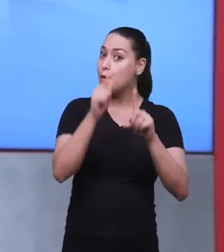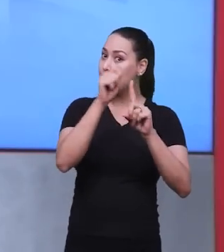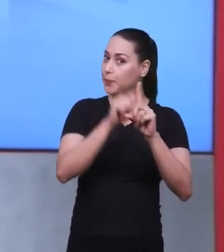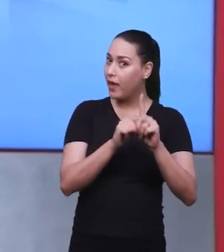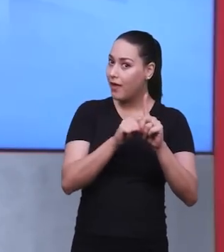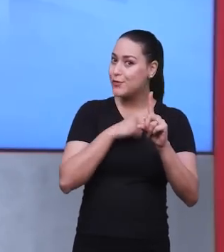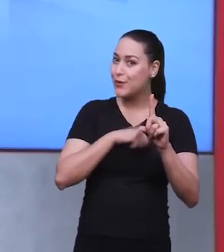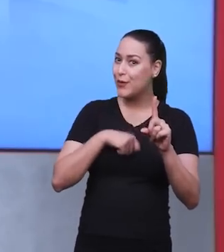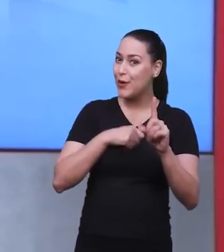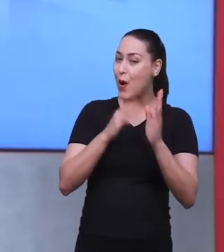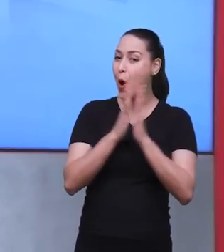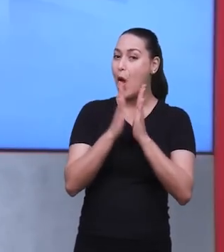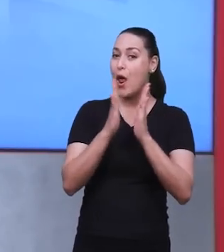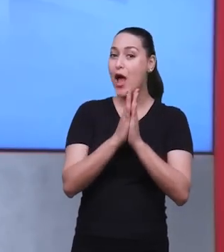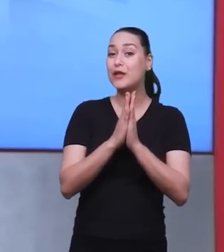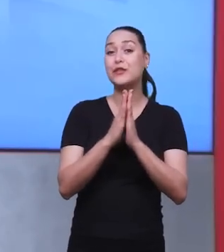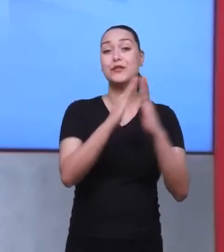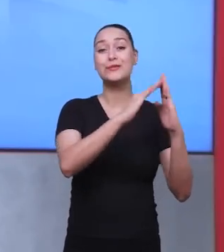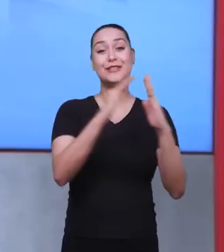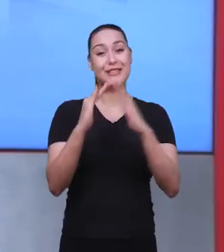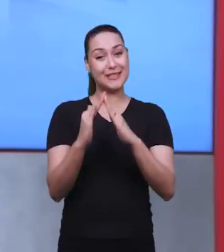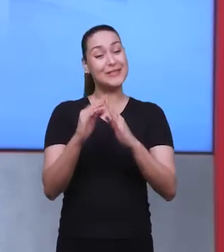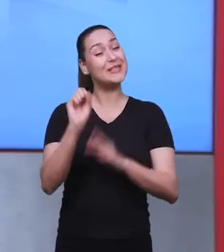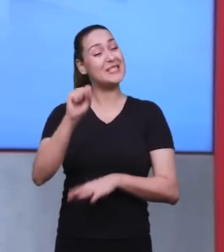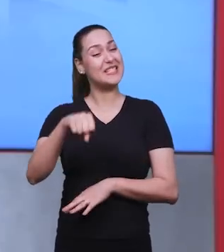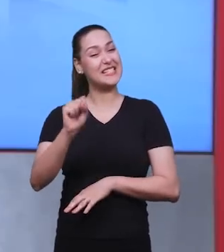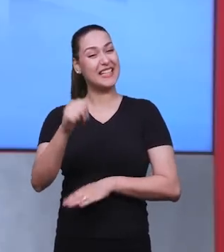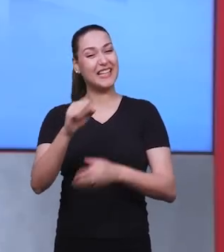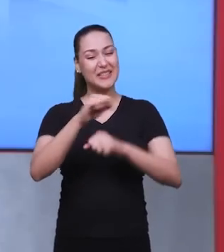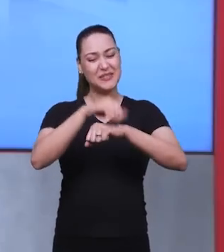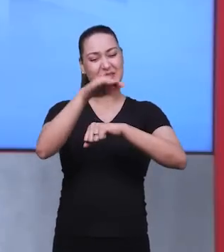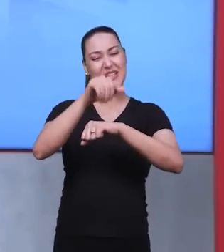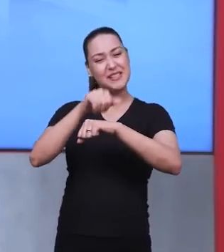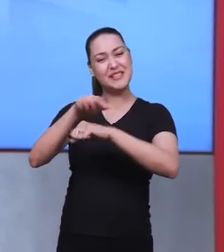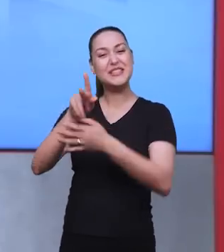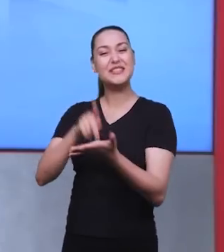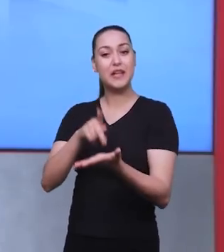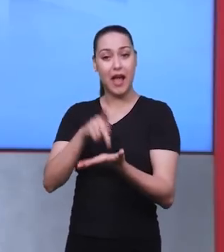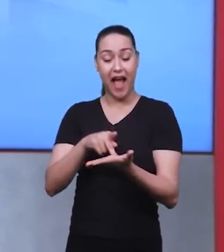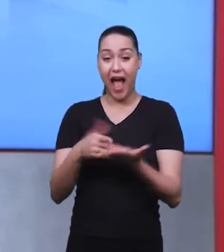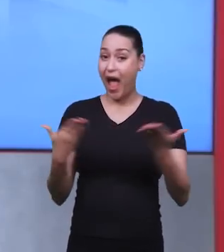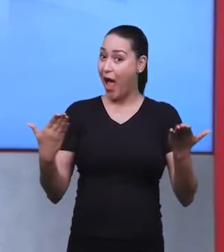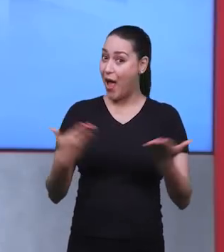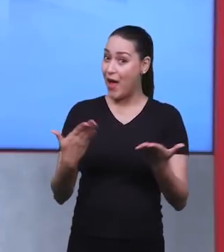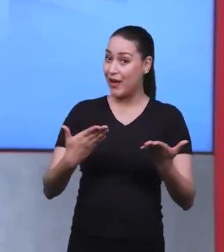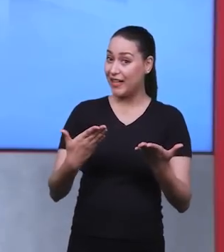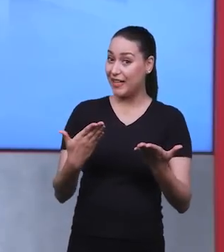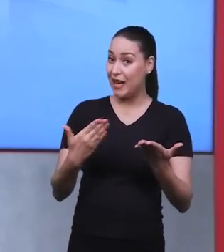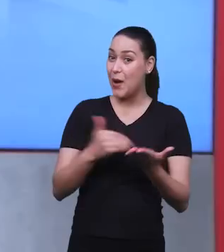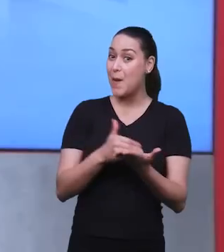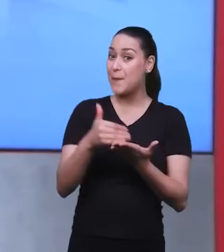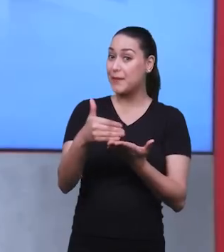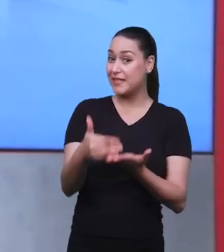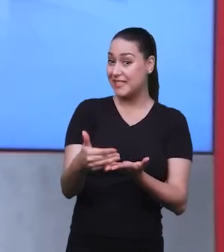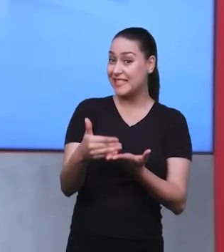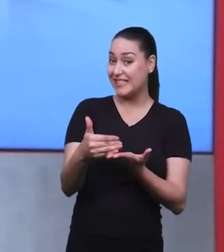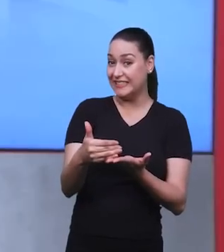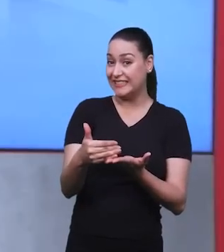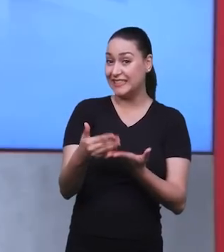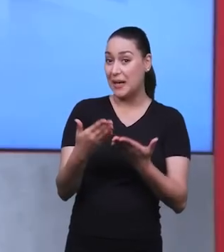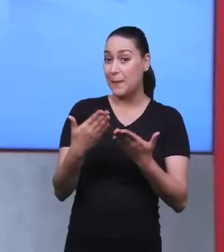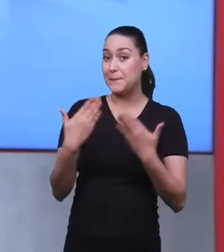mês estamos orando, não é? Pelos nossos vizinhos. Pois é, faça isso, compartilhe mesmo. Agora sim, nós vamos falar com os